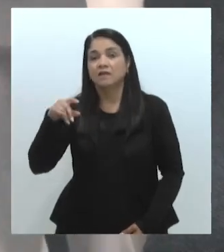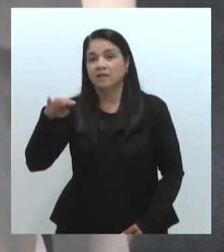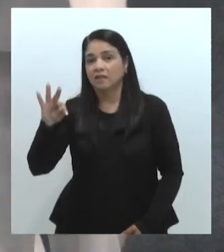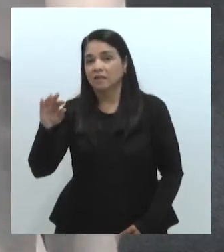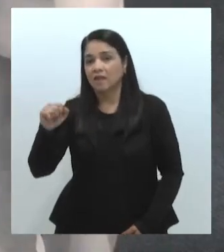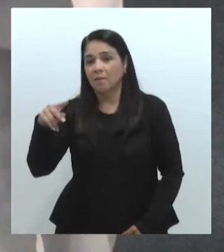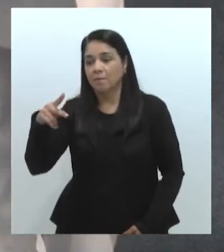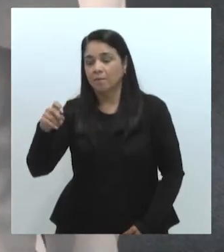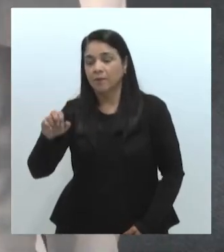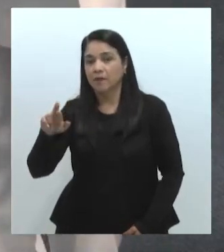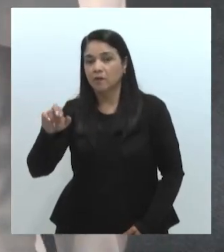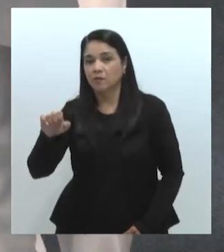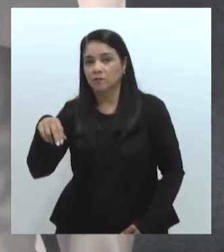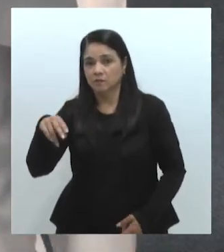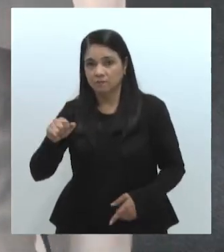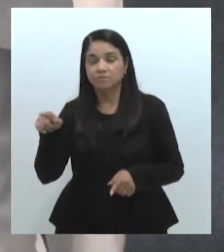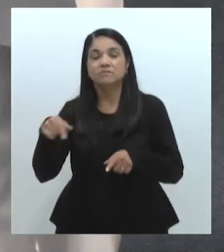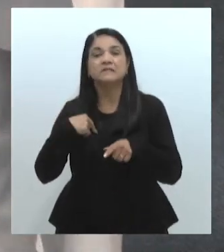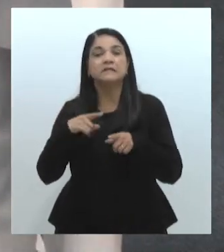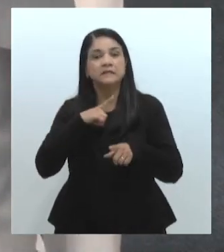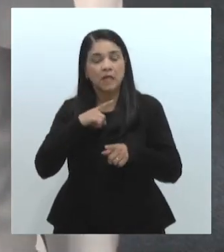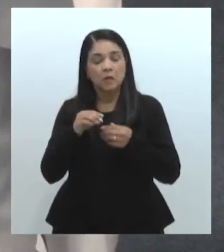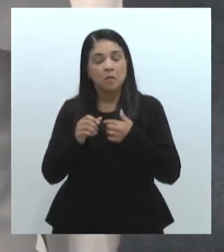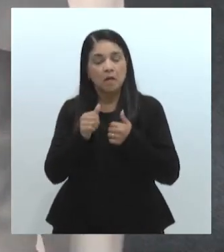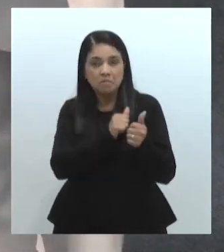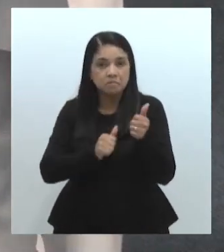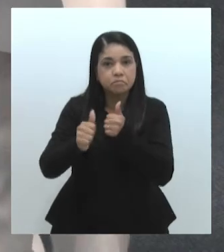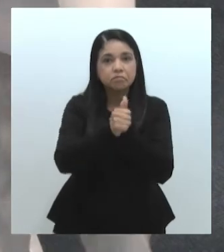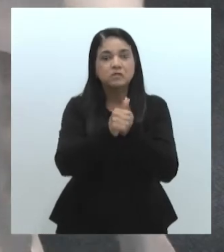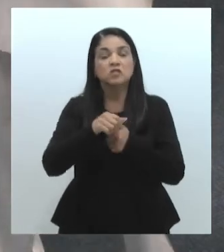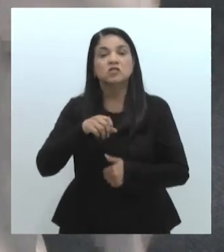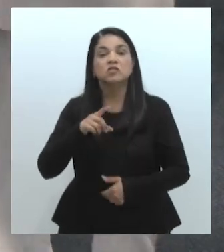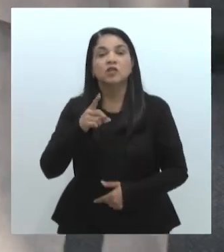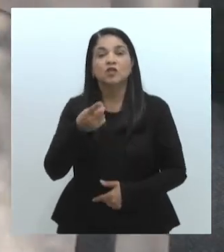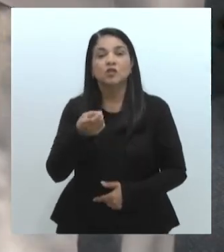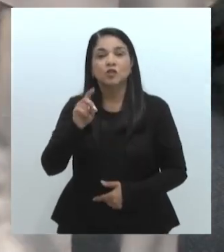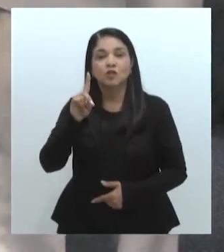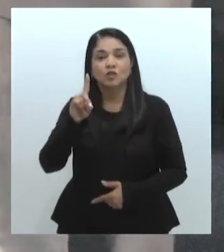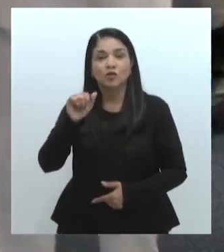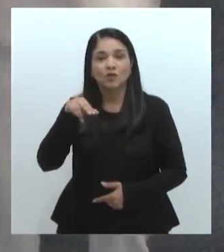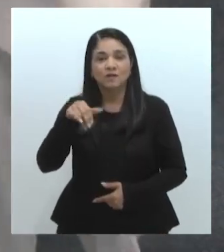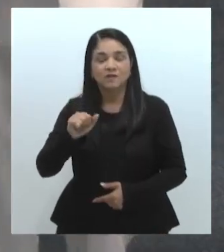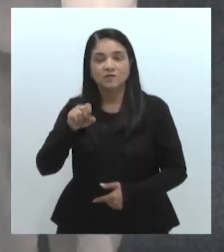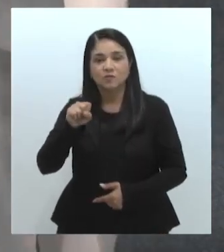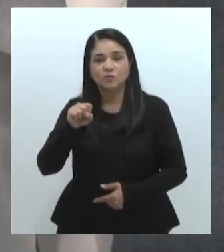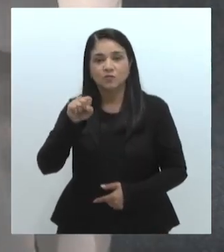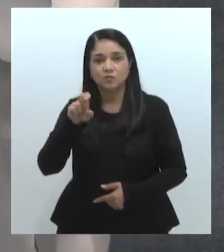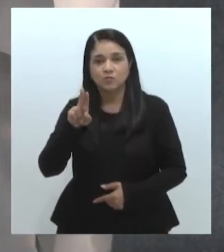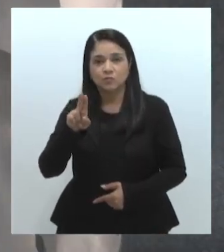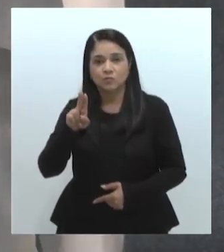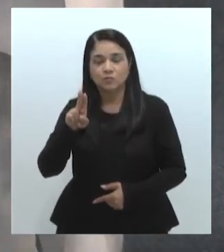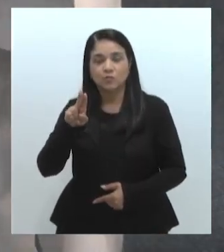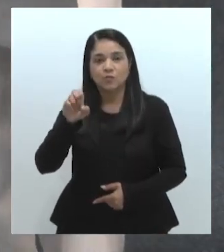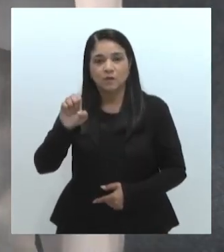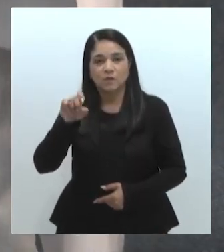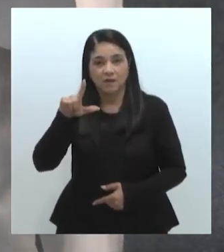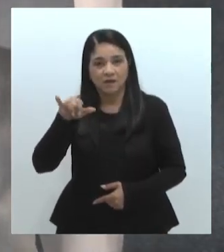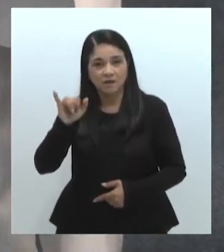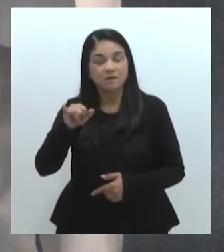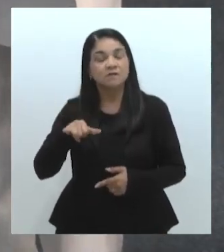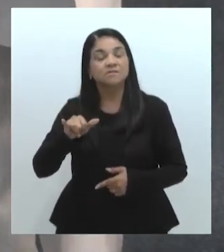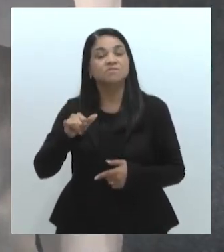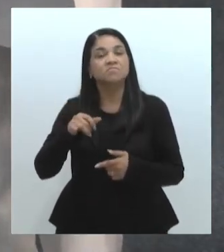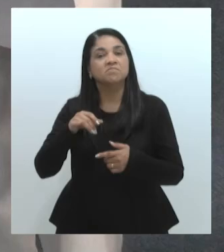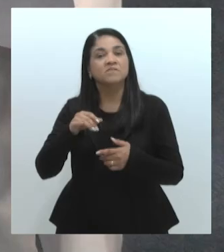à frente da folia, Dona Sueli, uma querida, que toca esse debate. Então, quero também destinar, Marina, esse